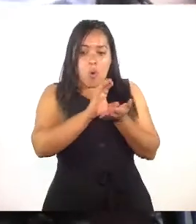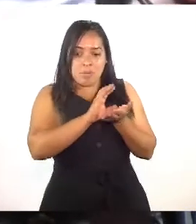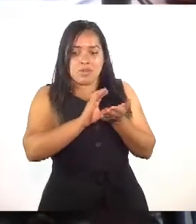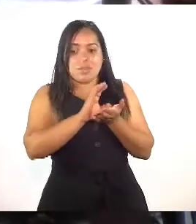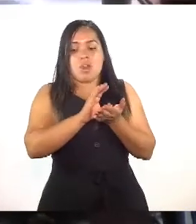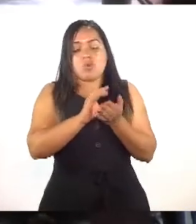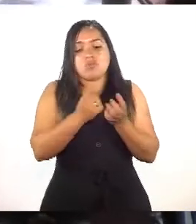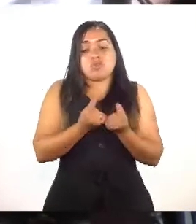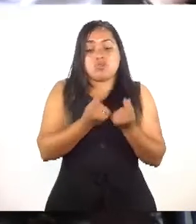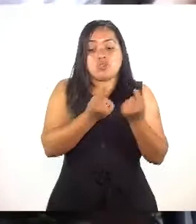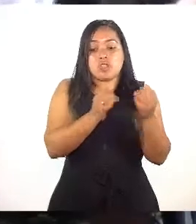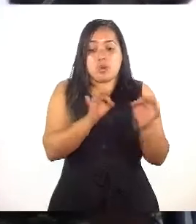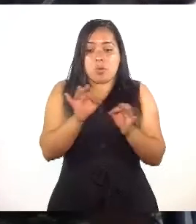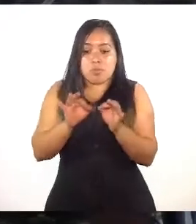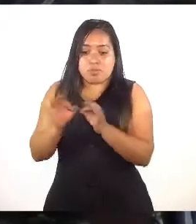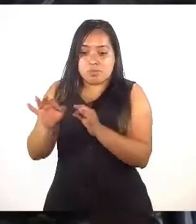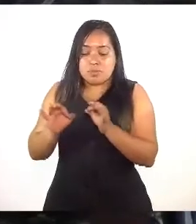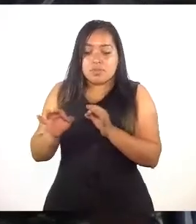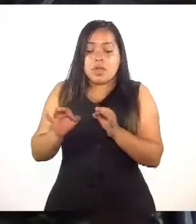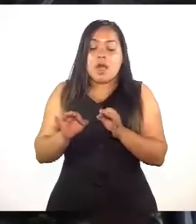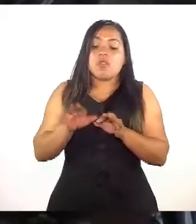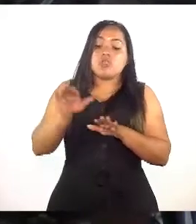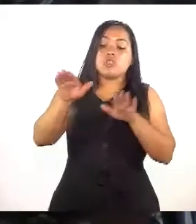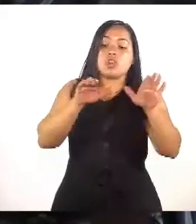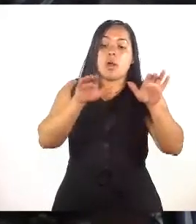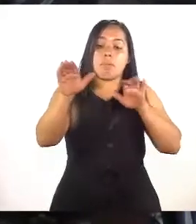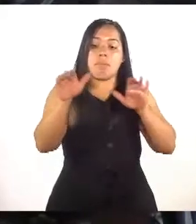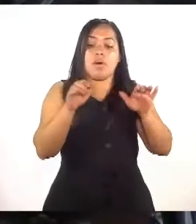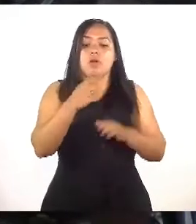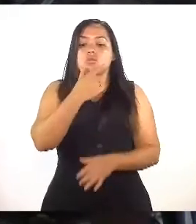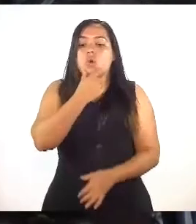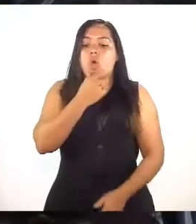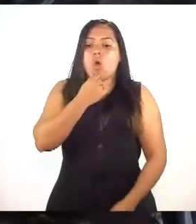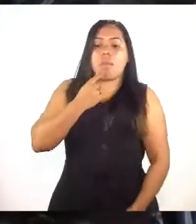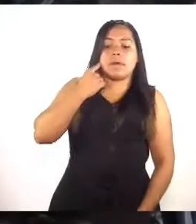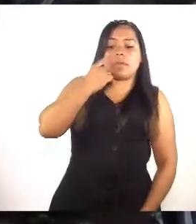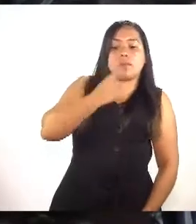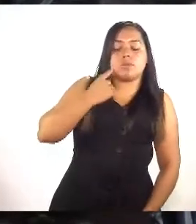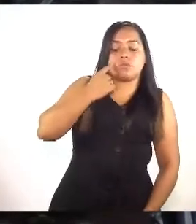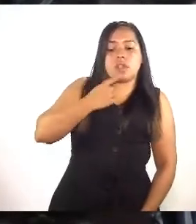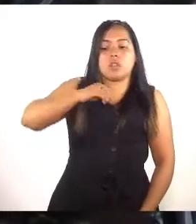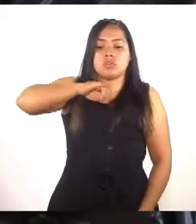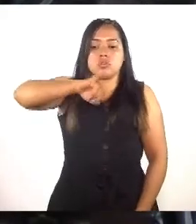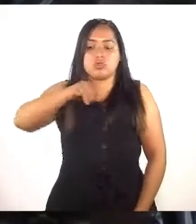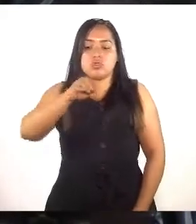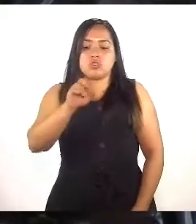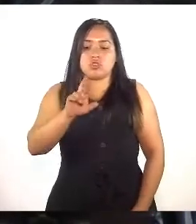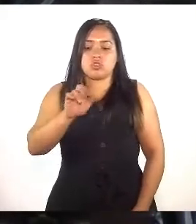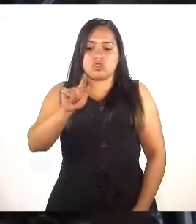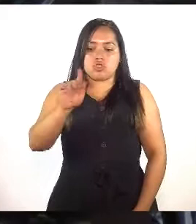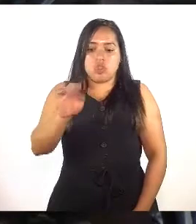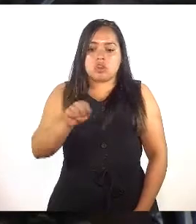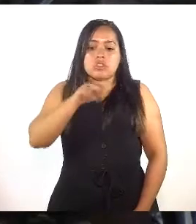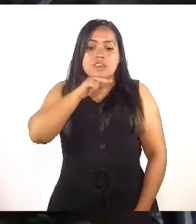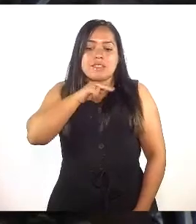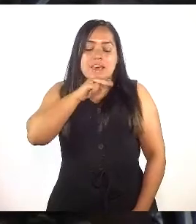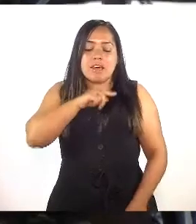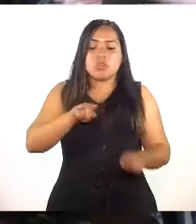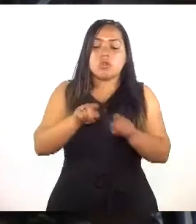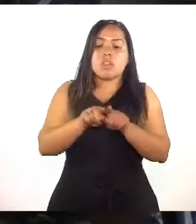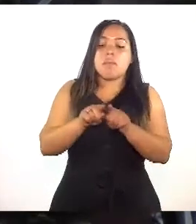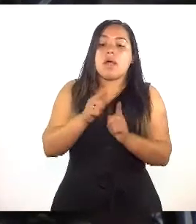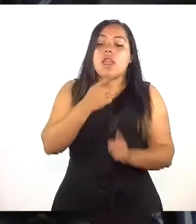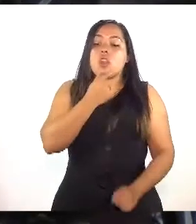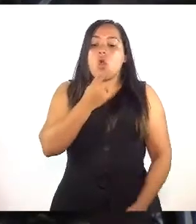Então, conforme convocado na forma regimental, os senhores deputados Jorge Felipe Neto, vice-presidente da comissão, Rosenberg Reis,